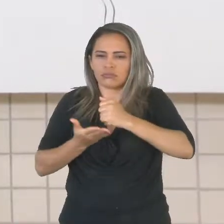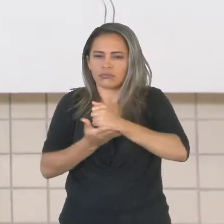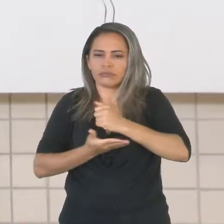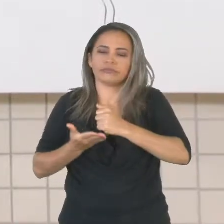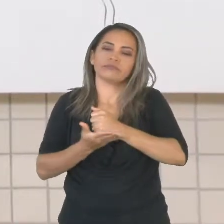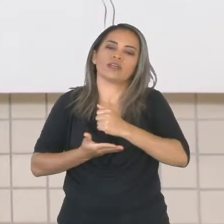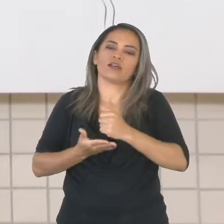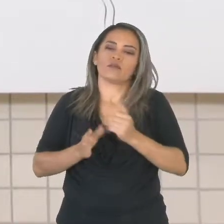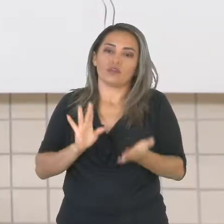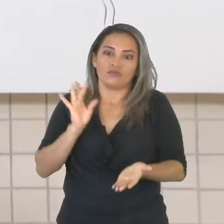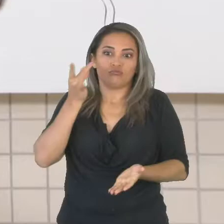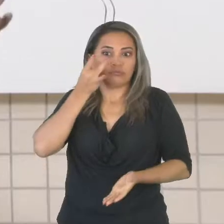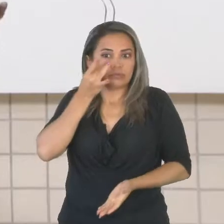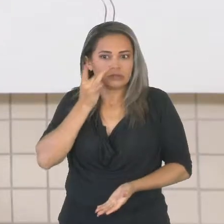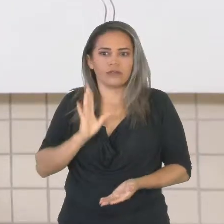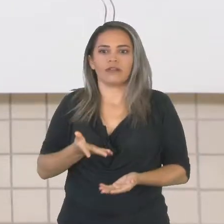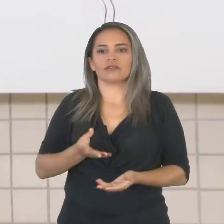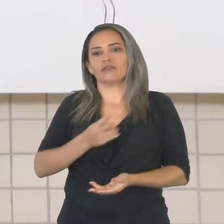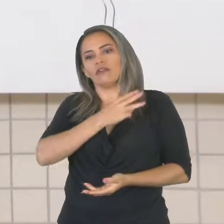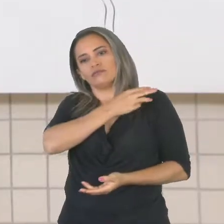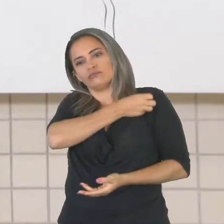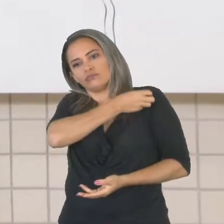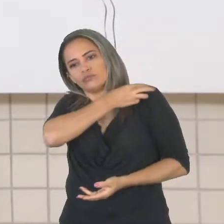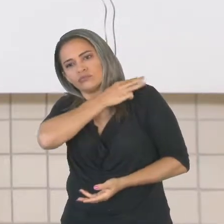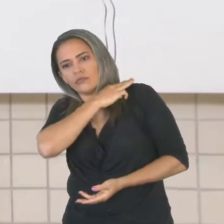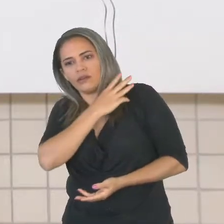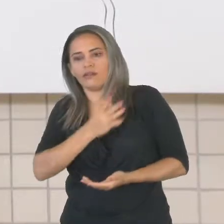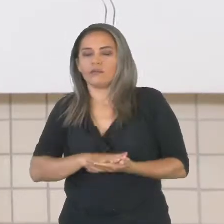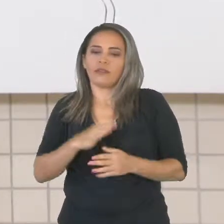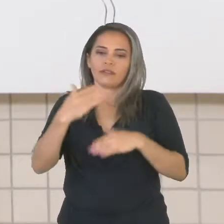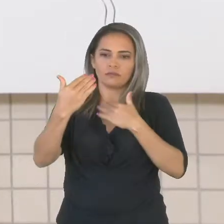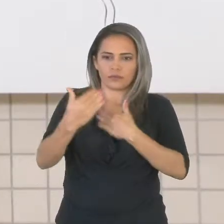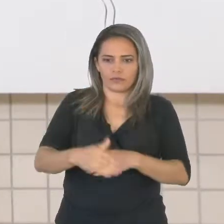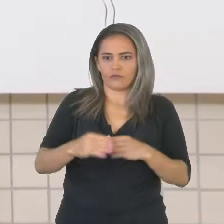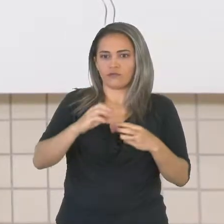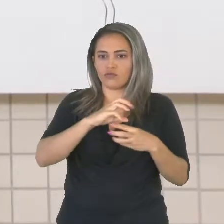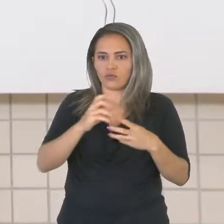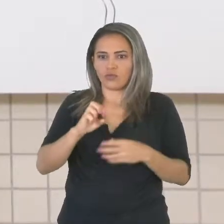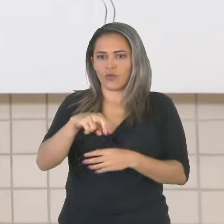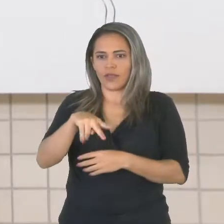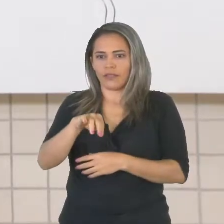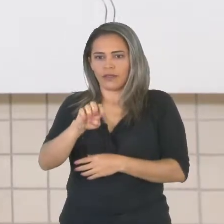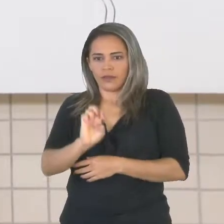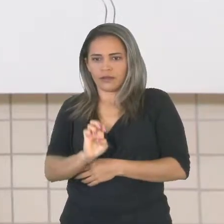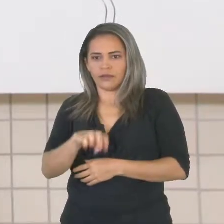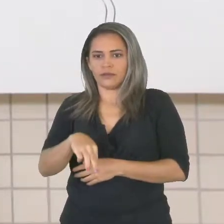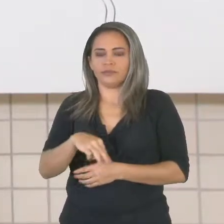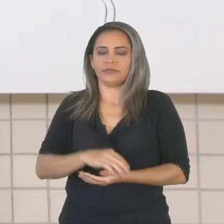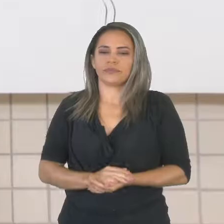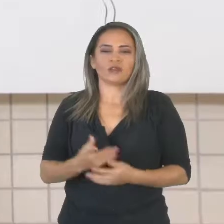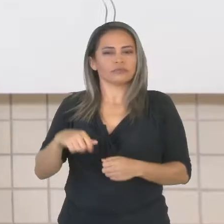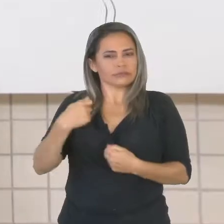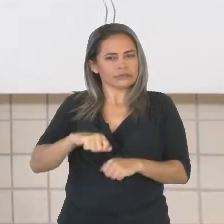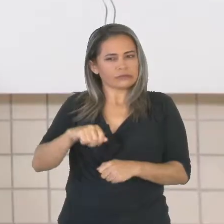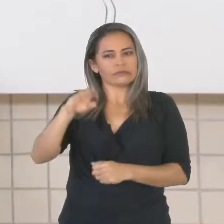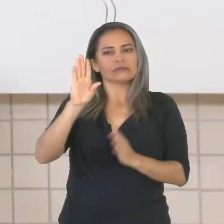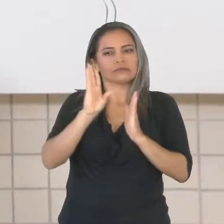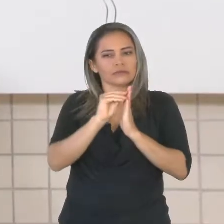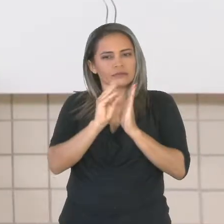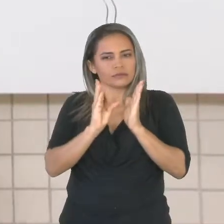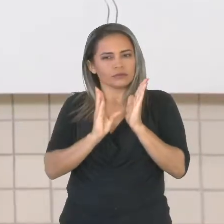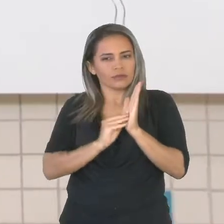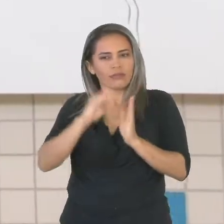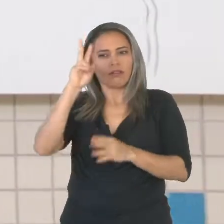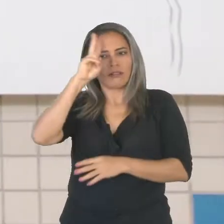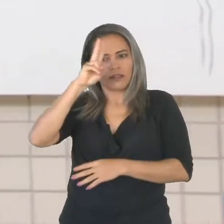muito presente no ensino médio, nas provas de seleções, e certamente você vai precisar relembrar desse conteúdo com muita qualidade. Então vamos tentar fazer